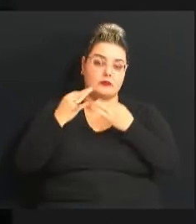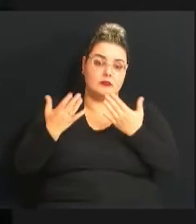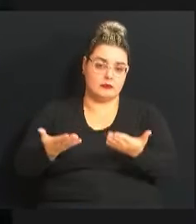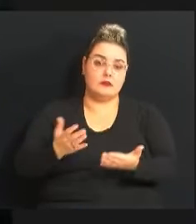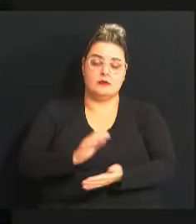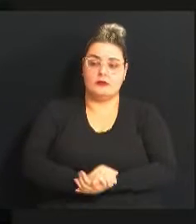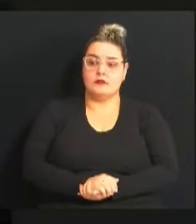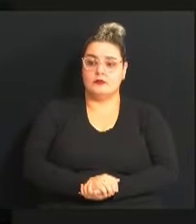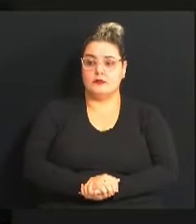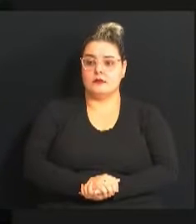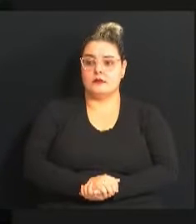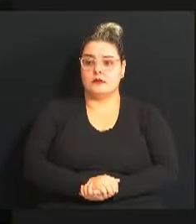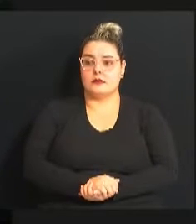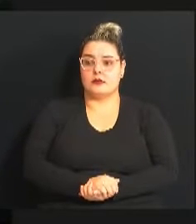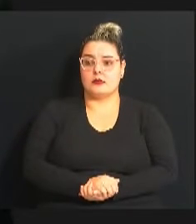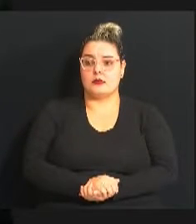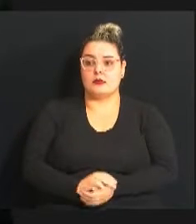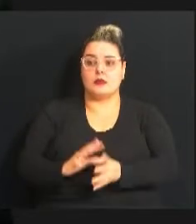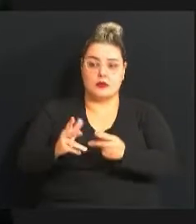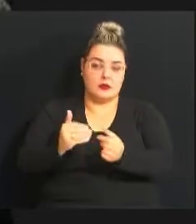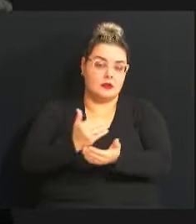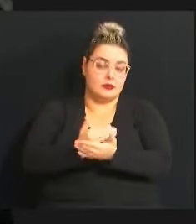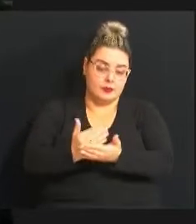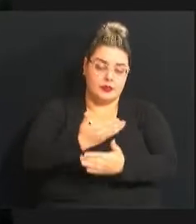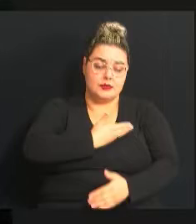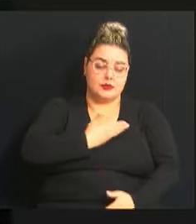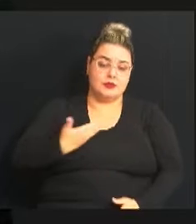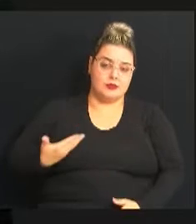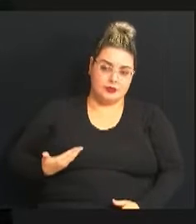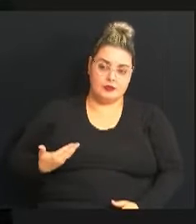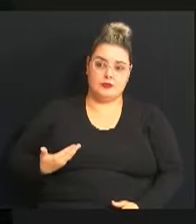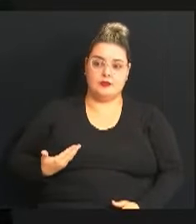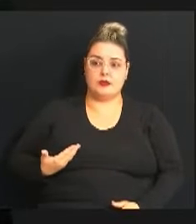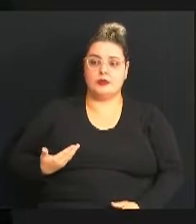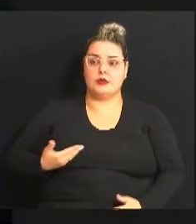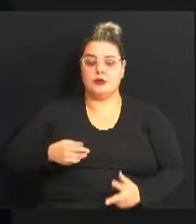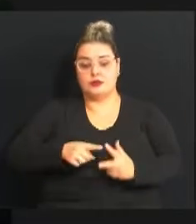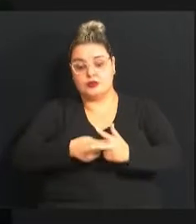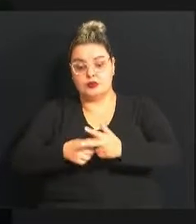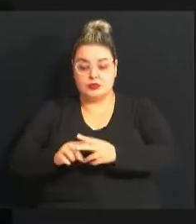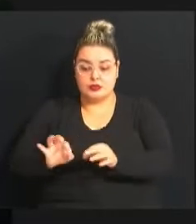né, todo começo de governo, ainda que seja uma manutenção do governo anterior,